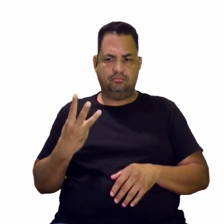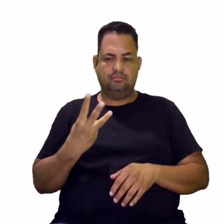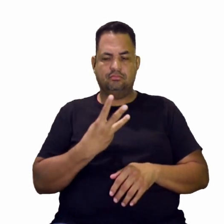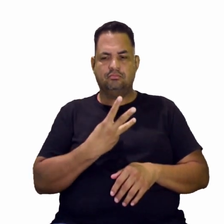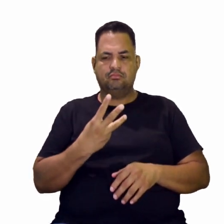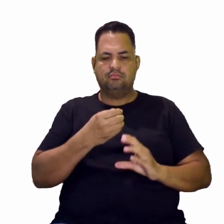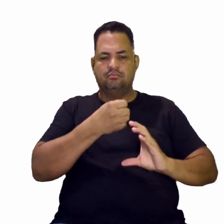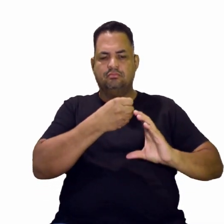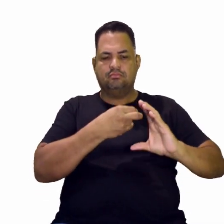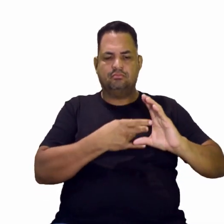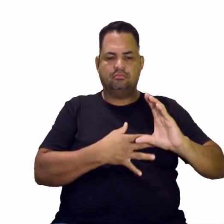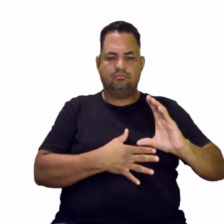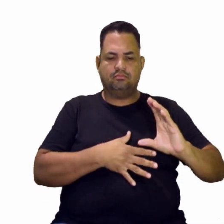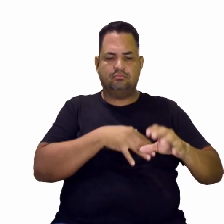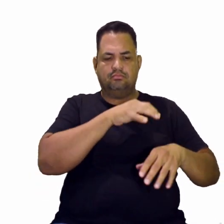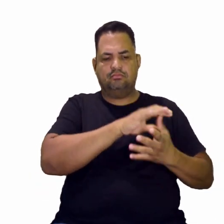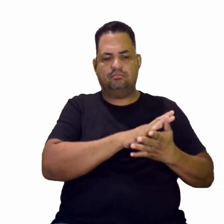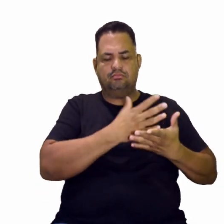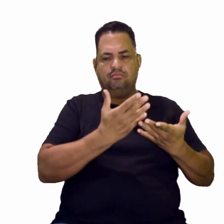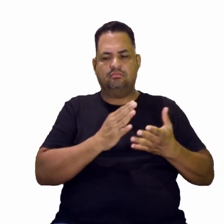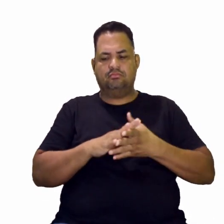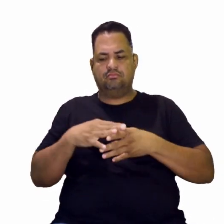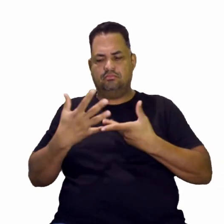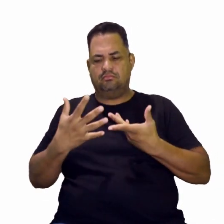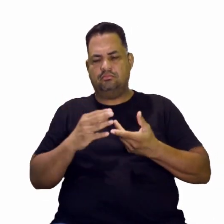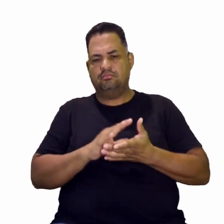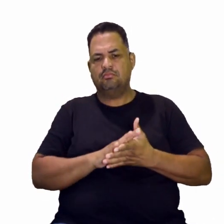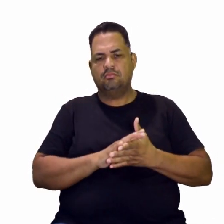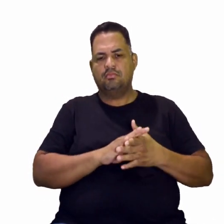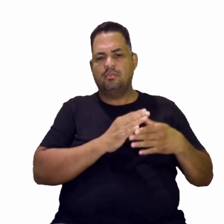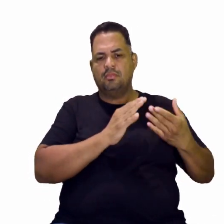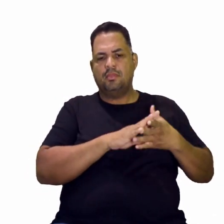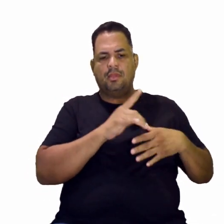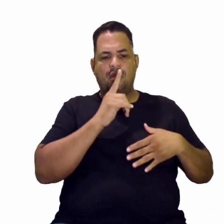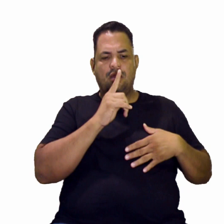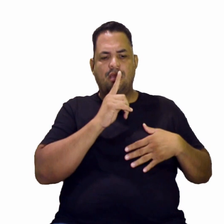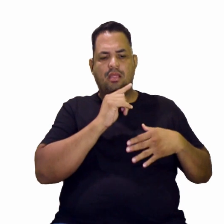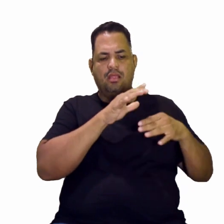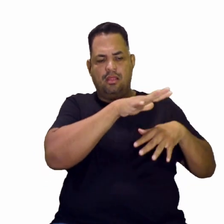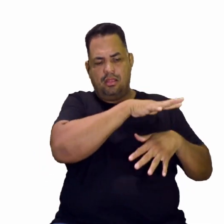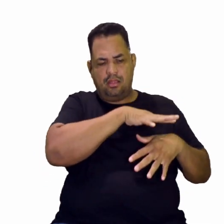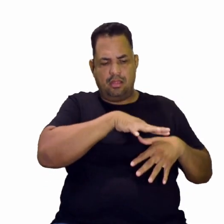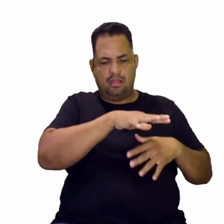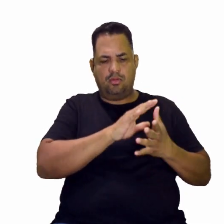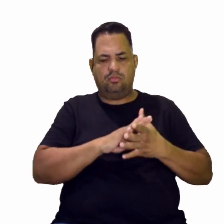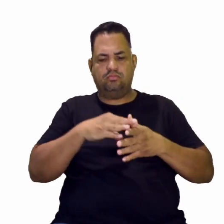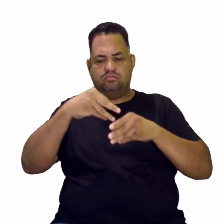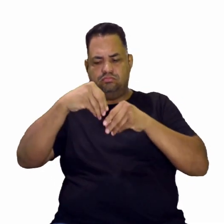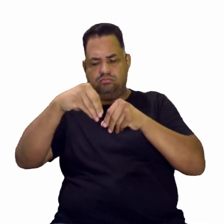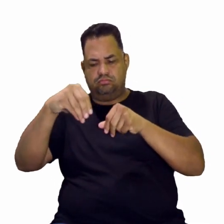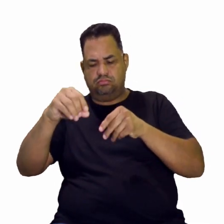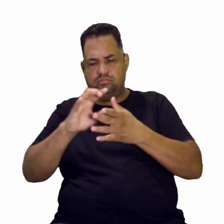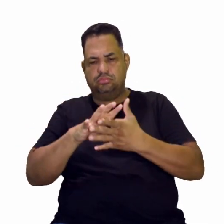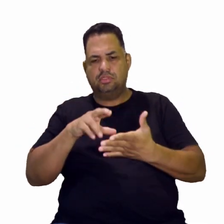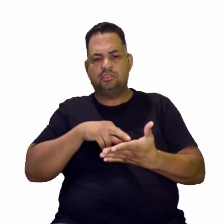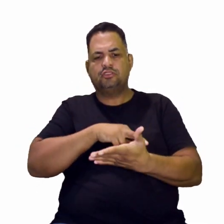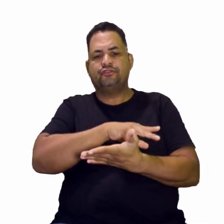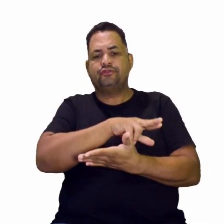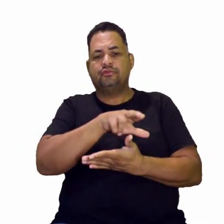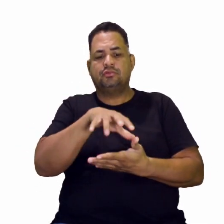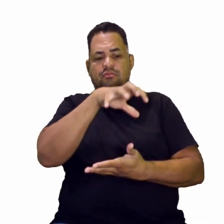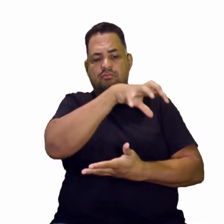dessa característica, né, de solo, principalmente solo e água, nós temos vários tipos de